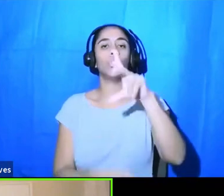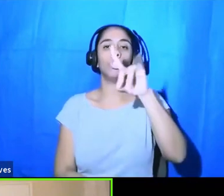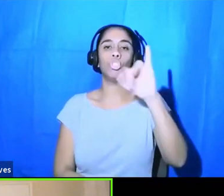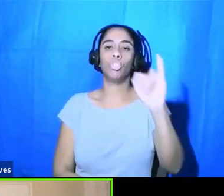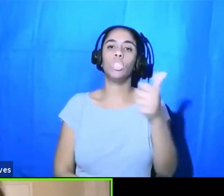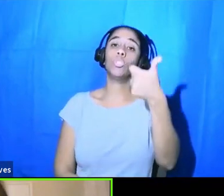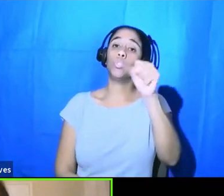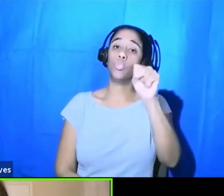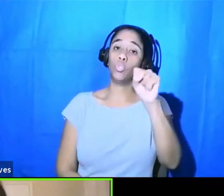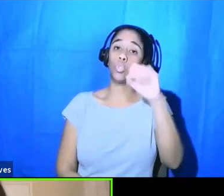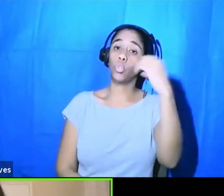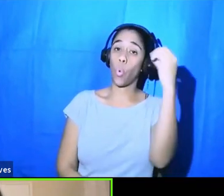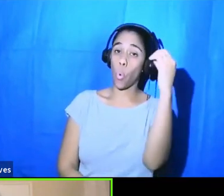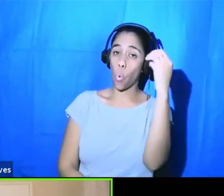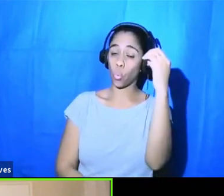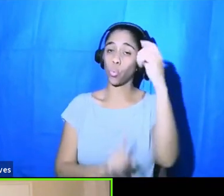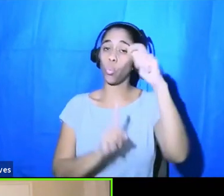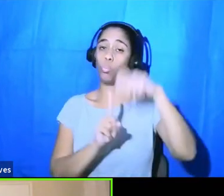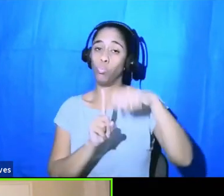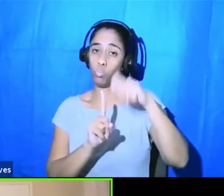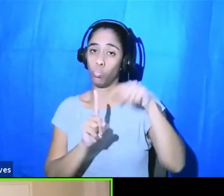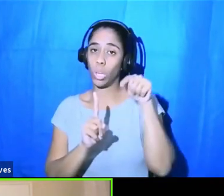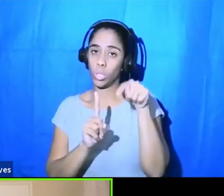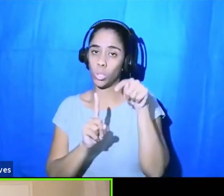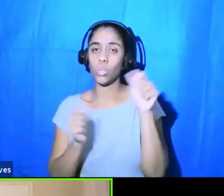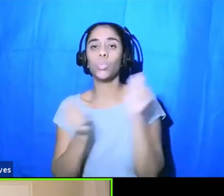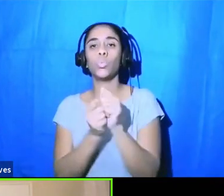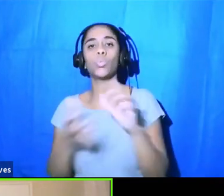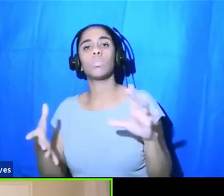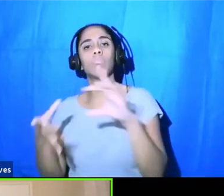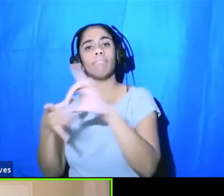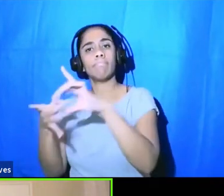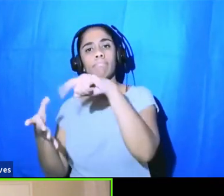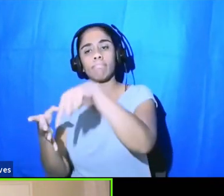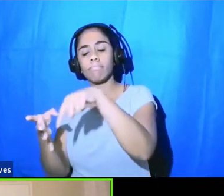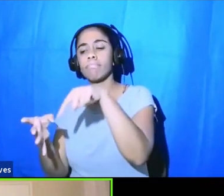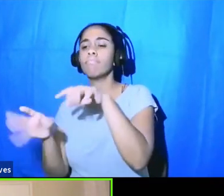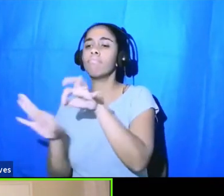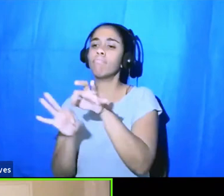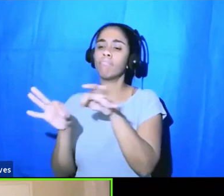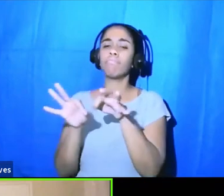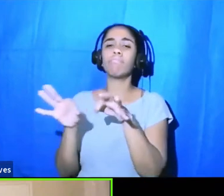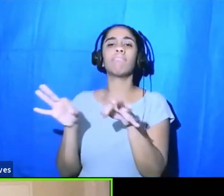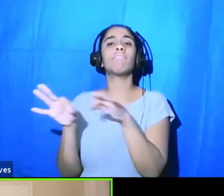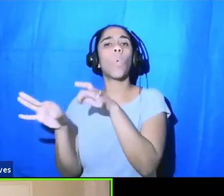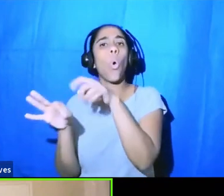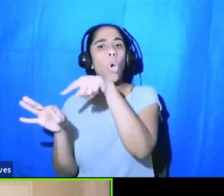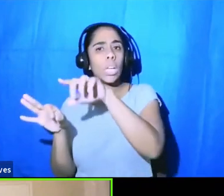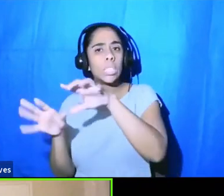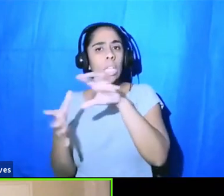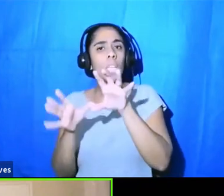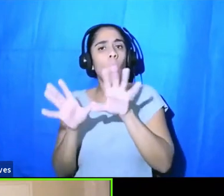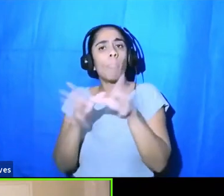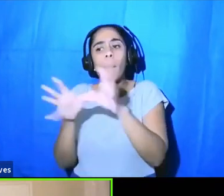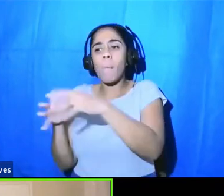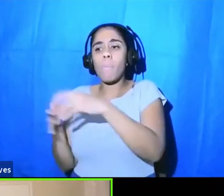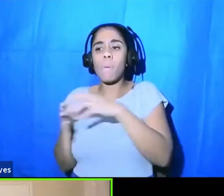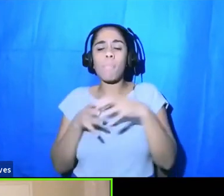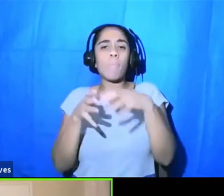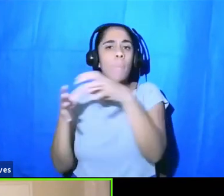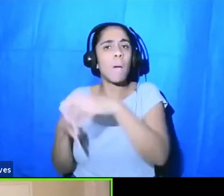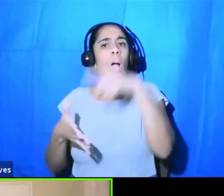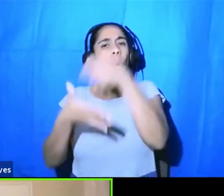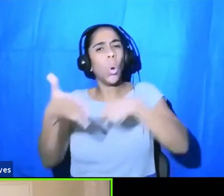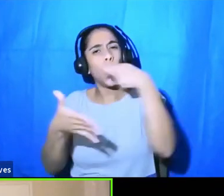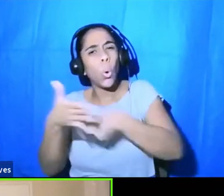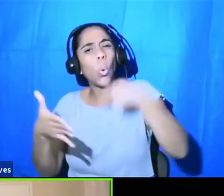chegavam anos luchando contra o extrativismo, contra a depredação ambiental, contra